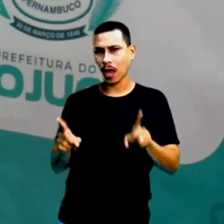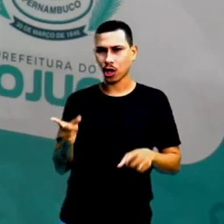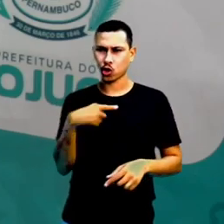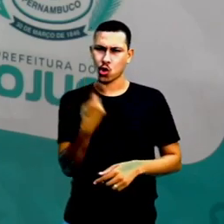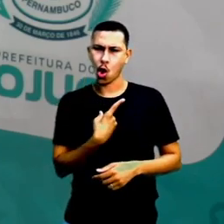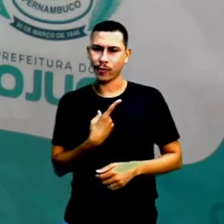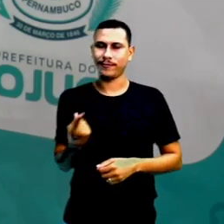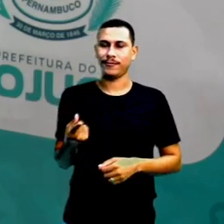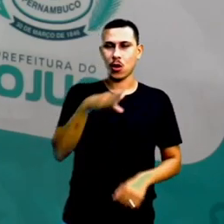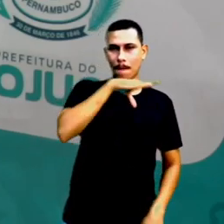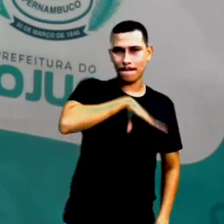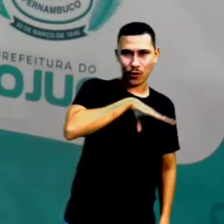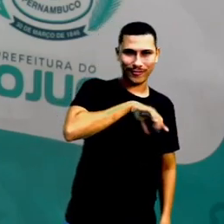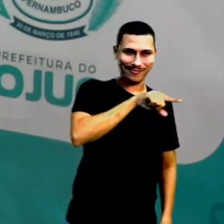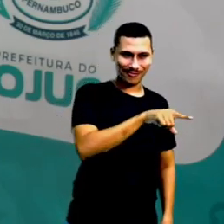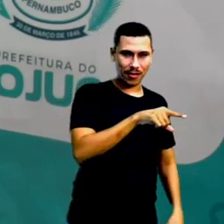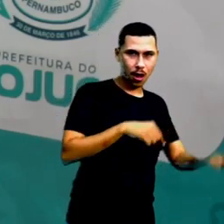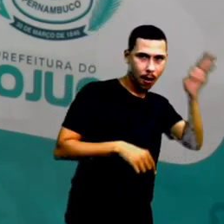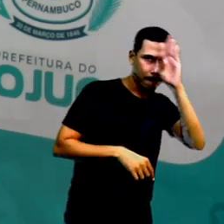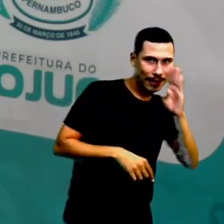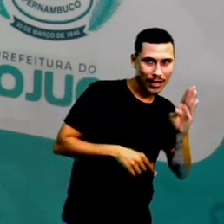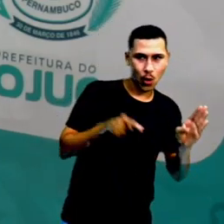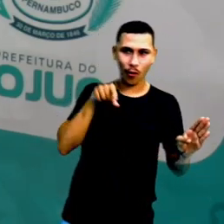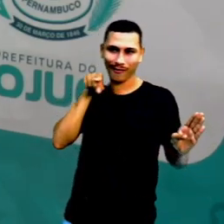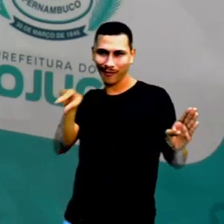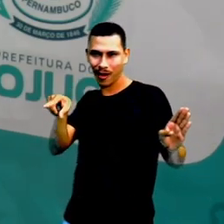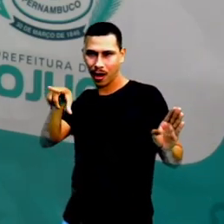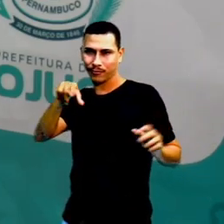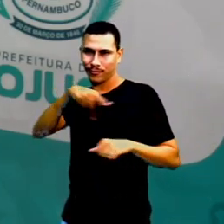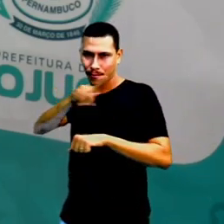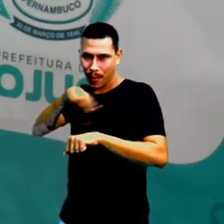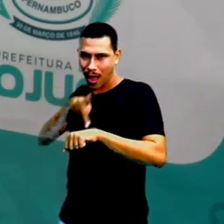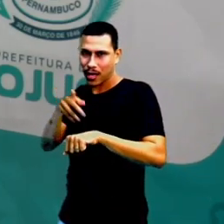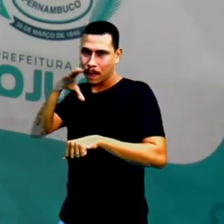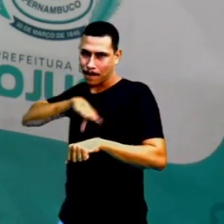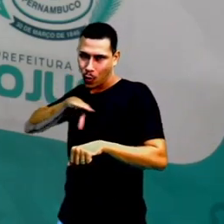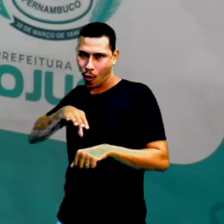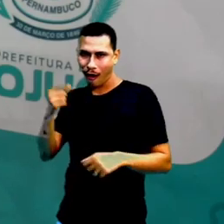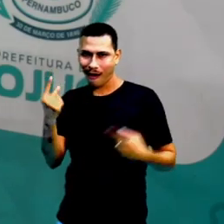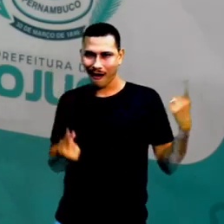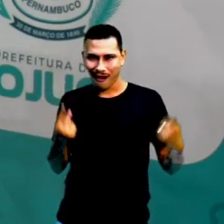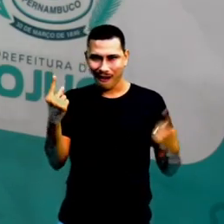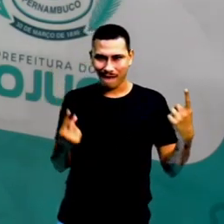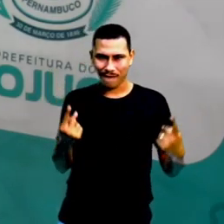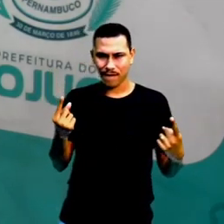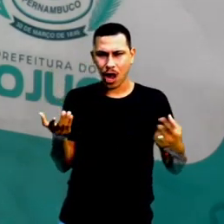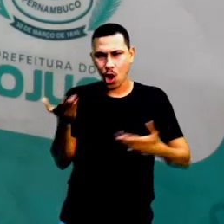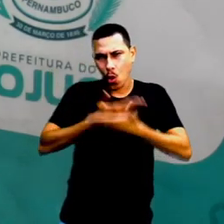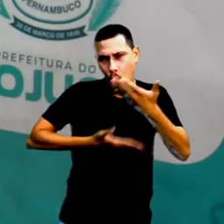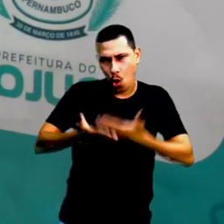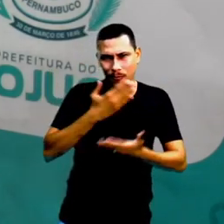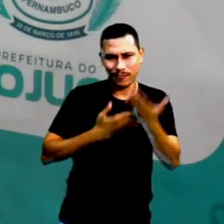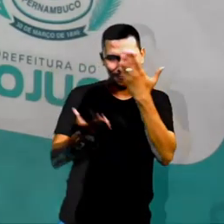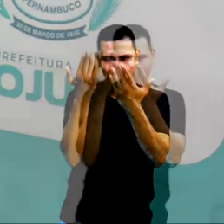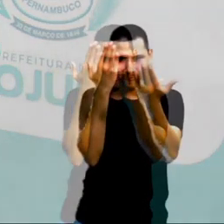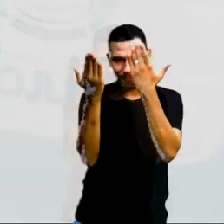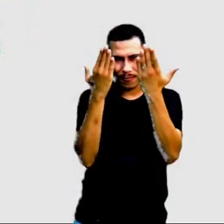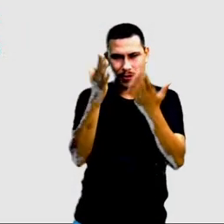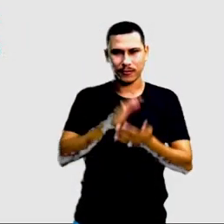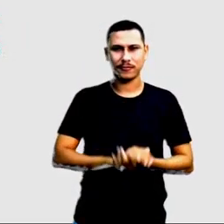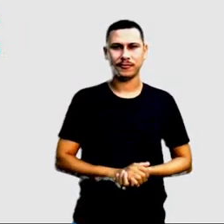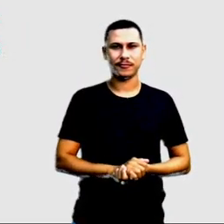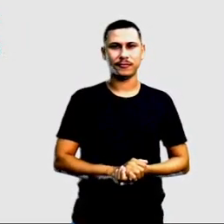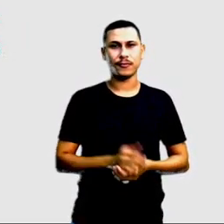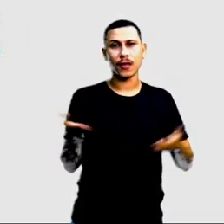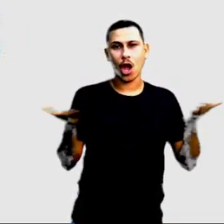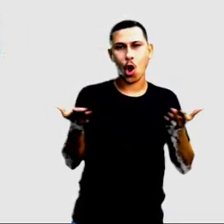temos palavras aqui que lá tem um significado totalmente diferente, é a mesma palavra. Let's go! Nós temos